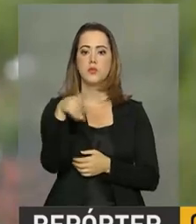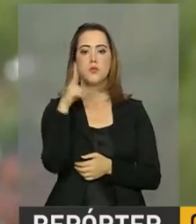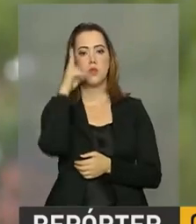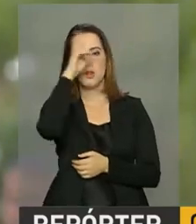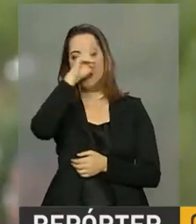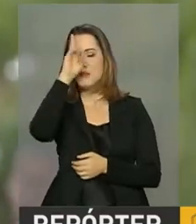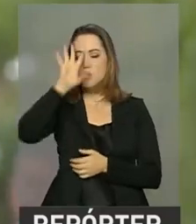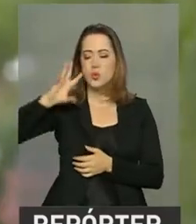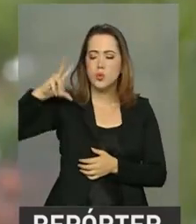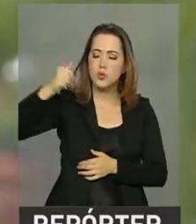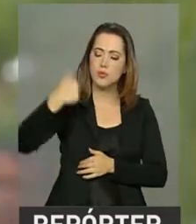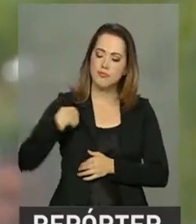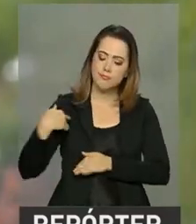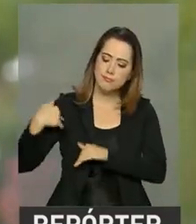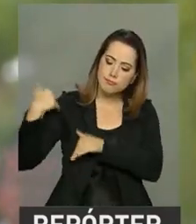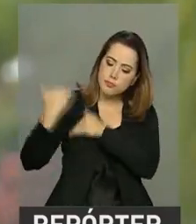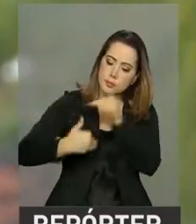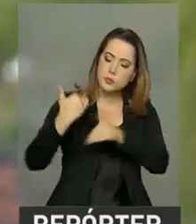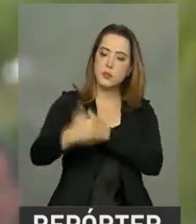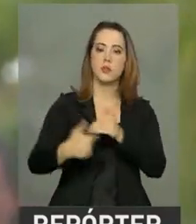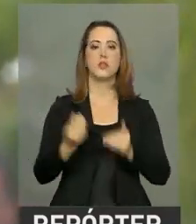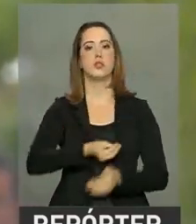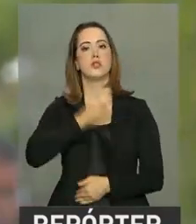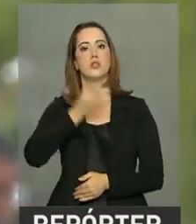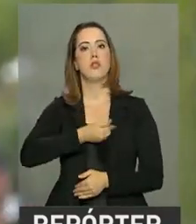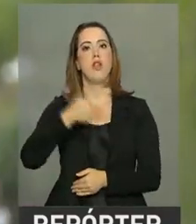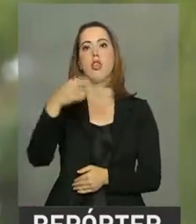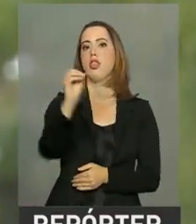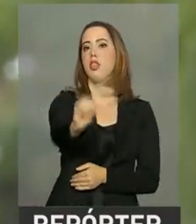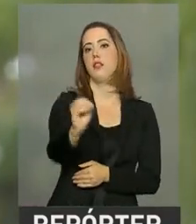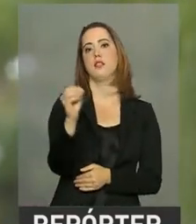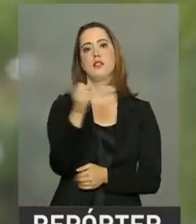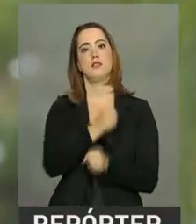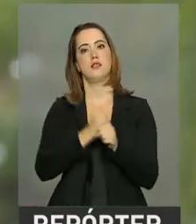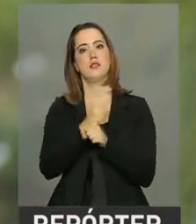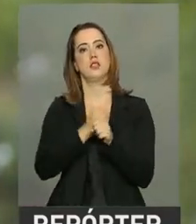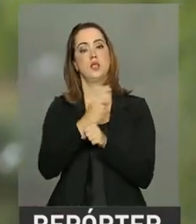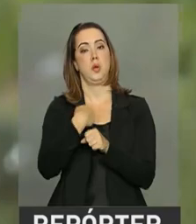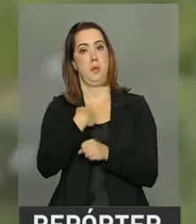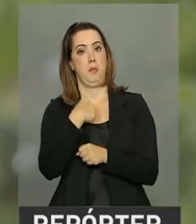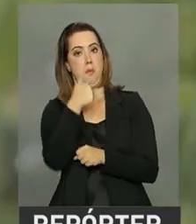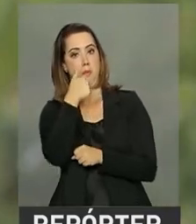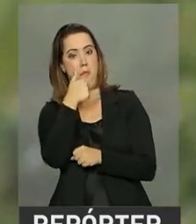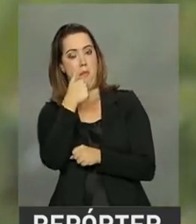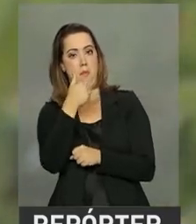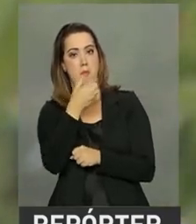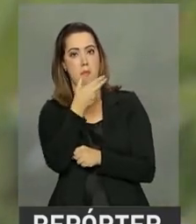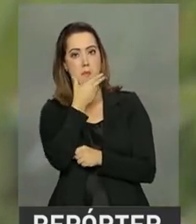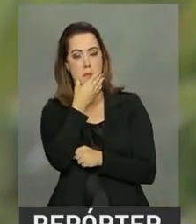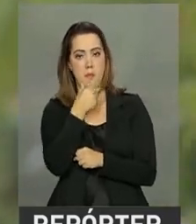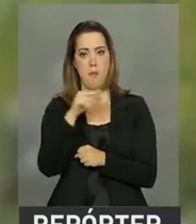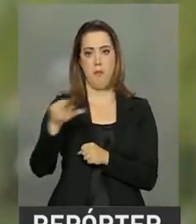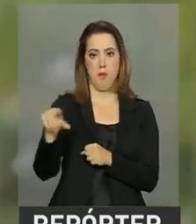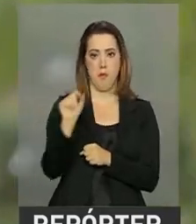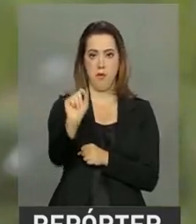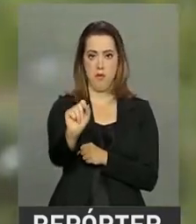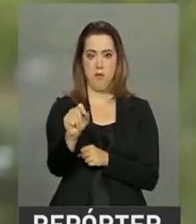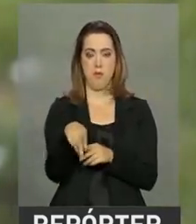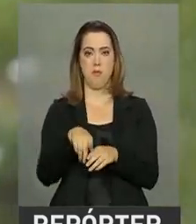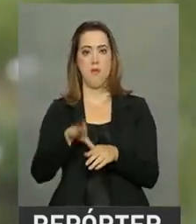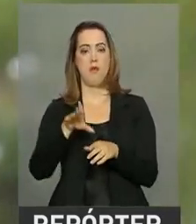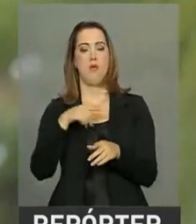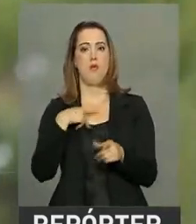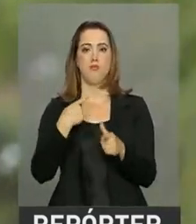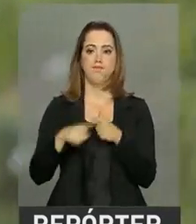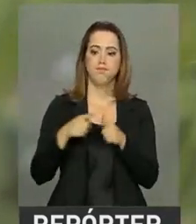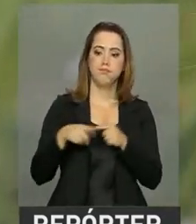toda a minha caminhada minha trajetória de vida que começou há 10 anos atrás quando meu irmão sofreu um acidente e ficou tetraplégico E